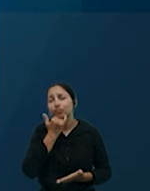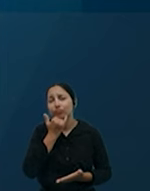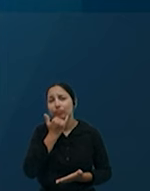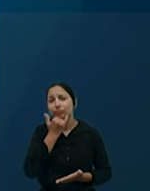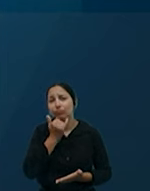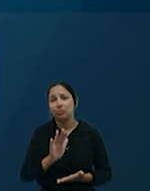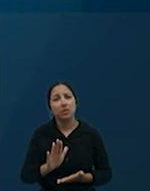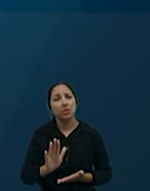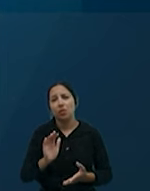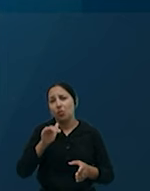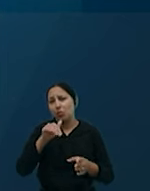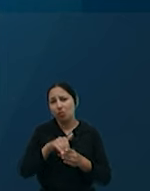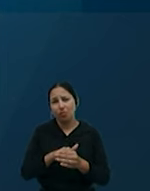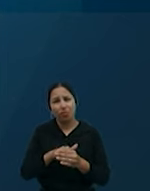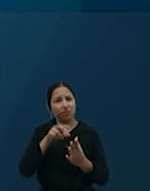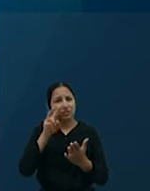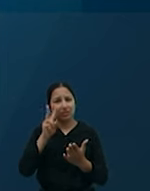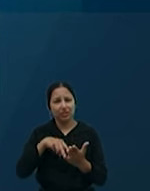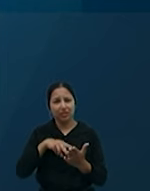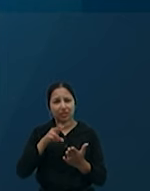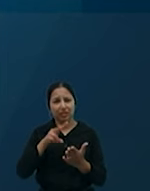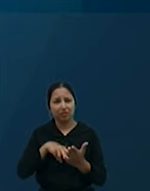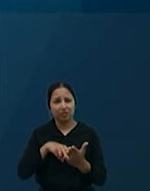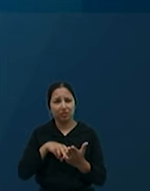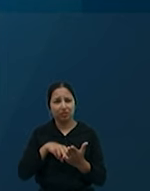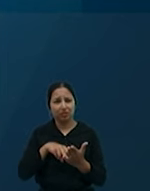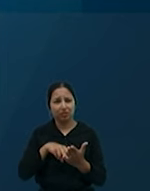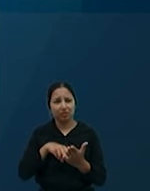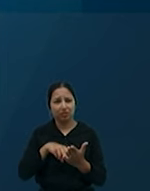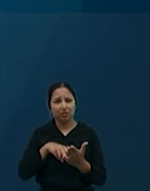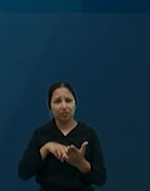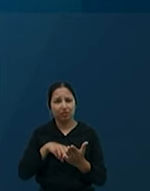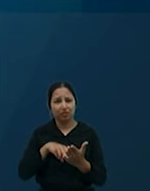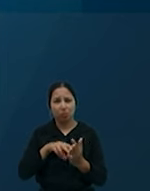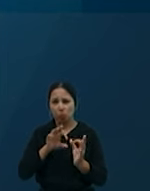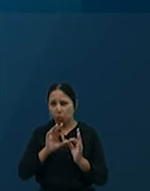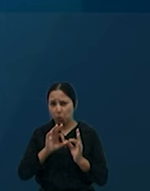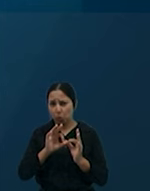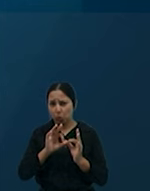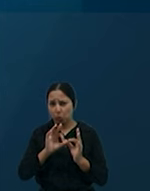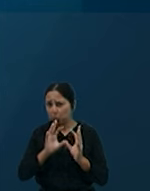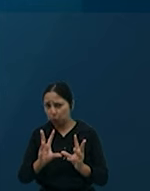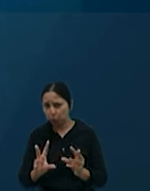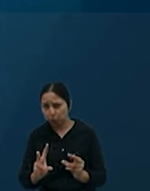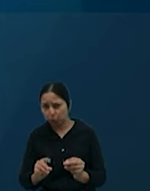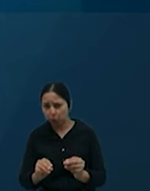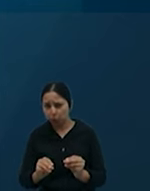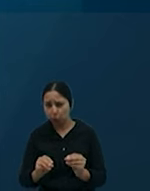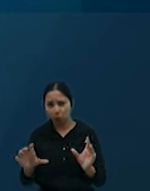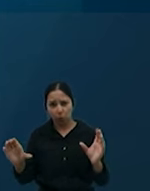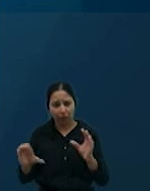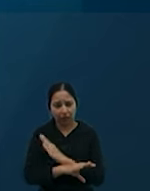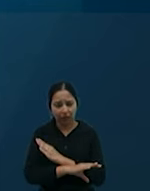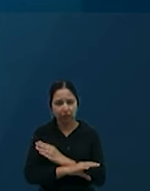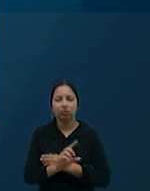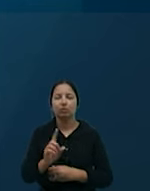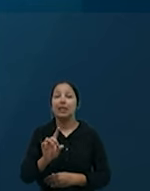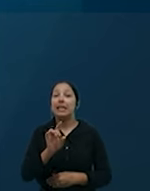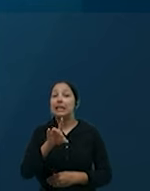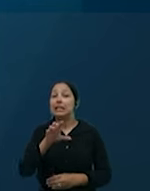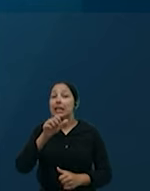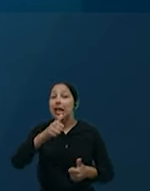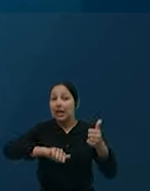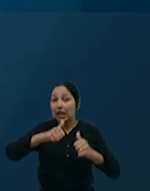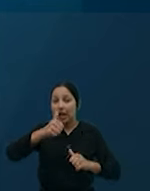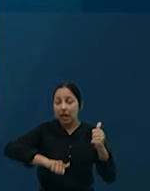foi lido na extensão que deveria. Porque, se nós analisarmos a decisão do STF no tema